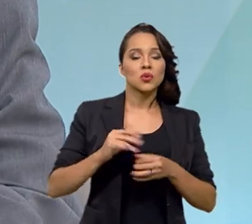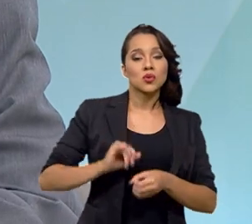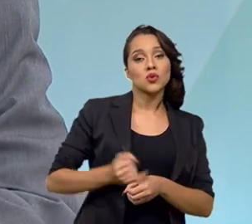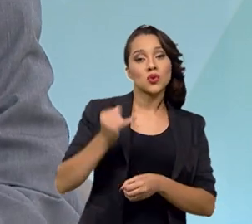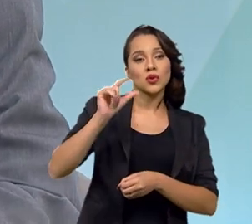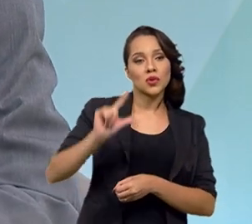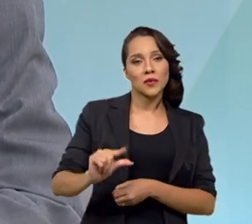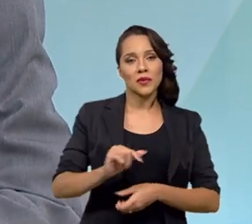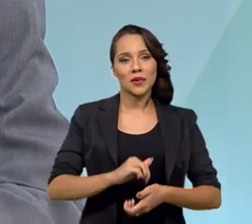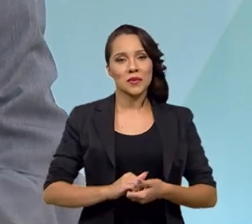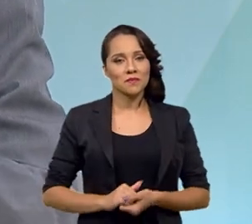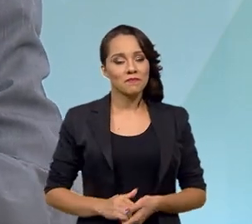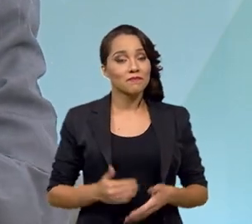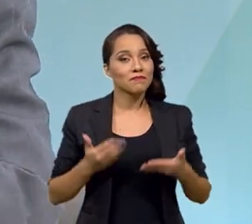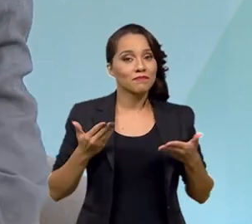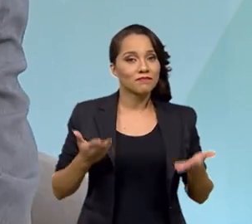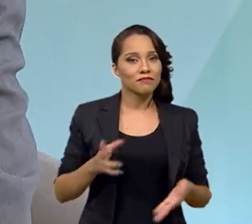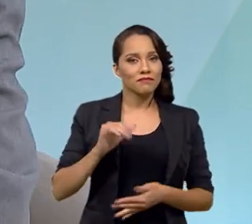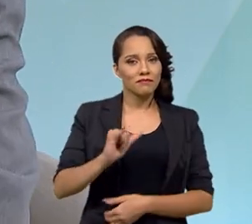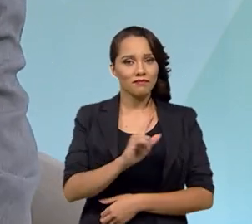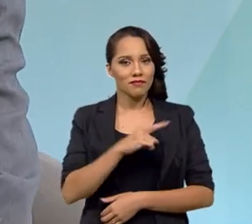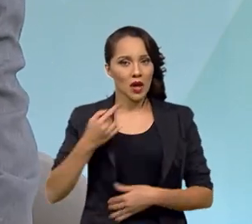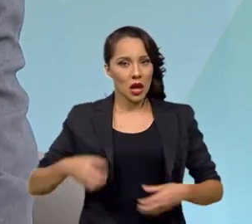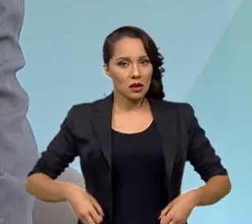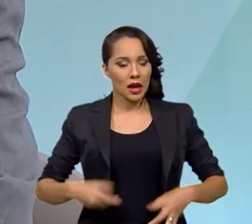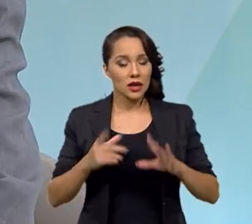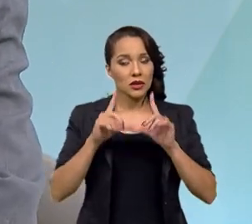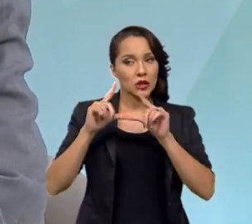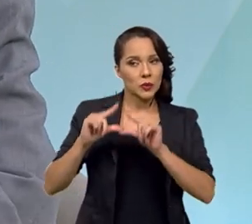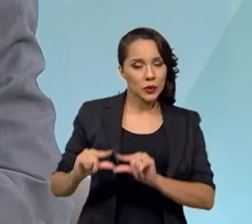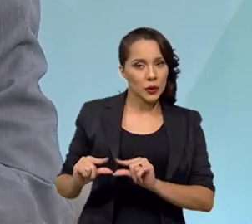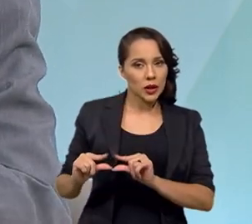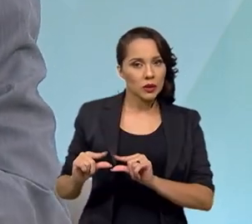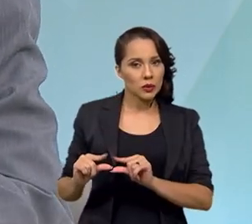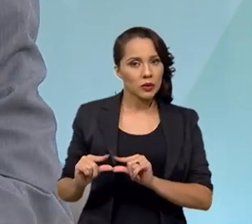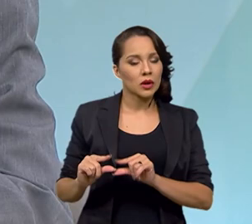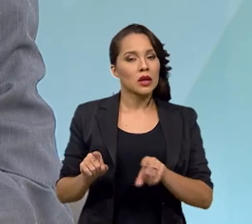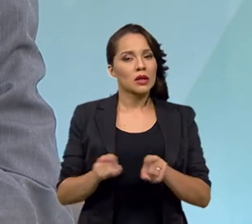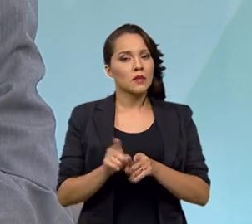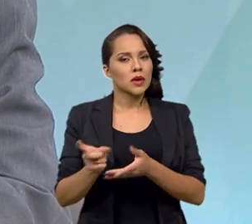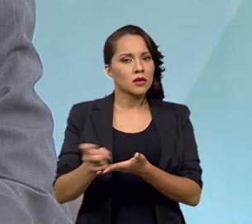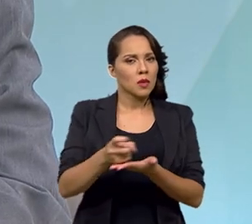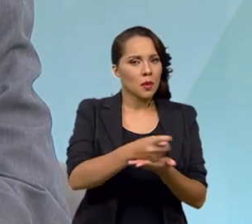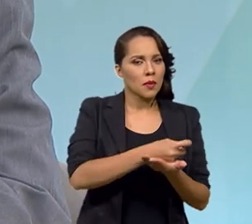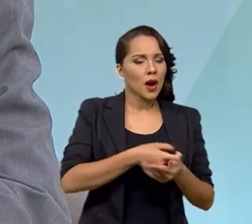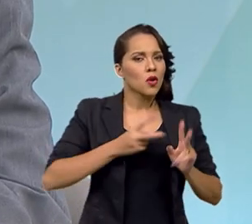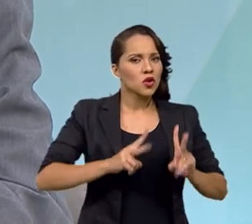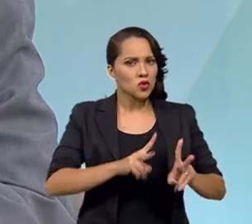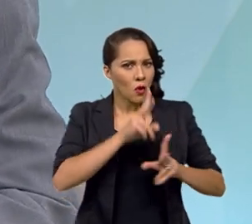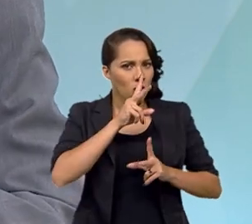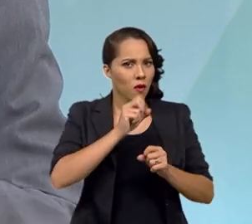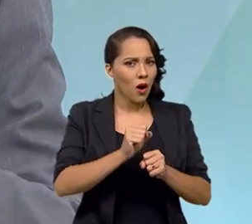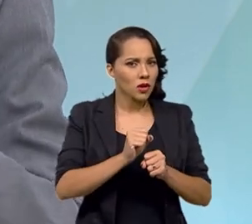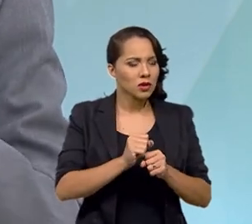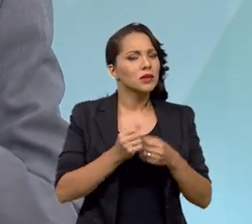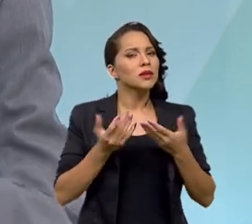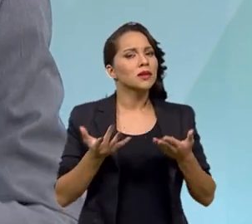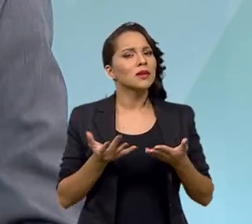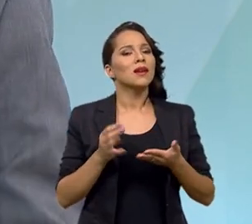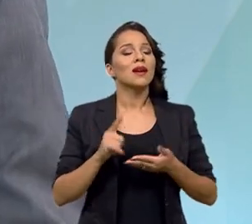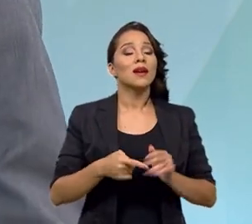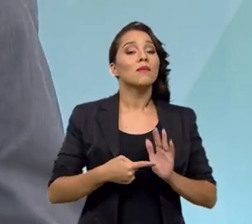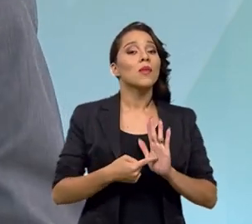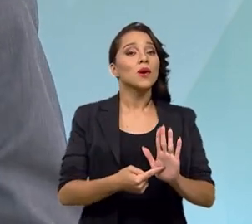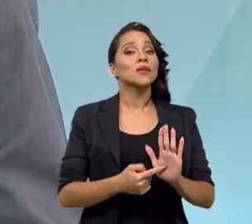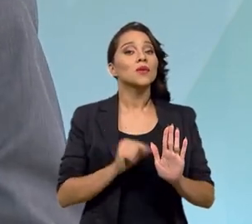juros caíram Oi tia as nossas despesas está caindo e nossa recadação continua vindo forte Isso é uma